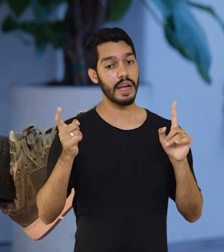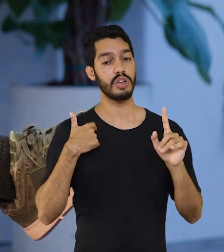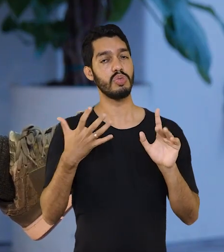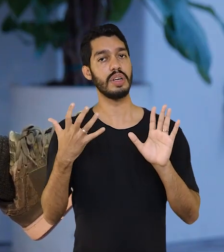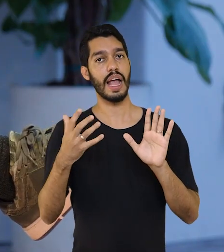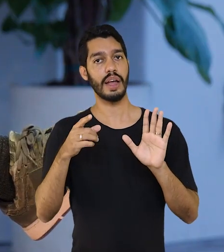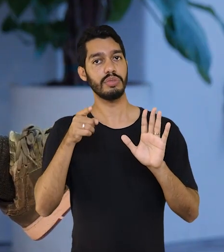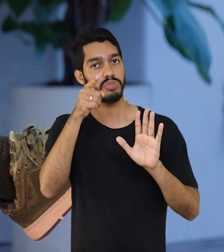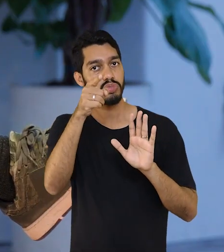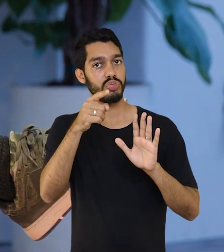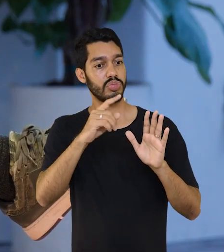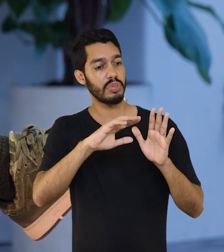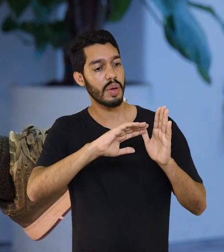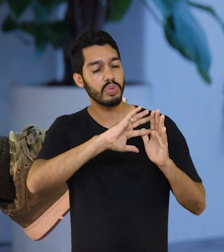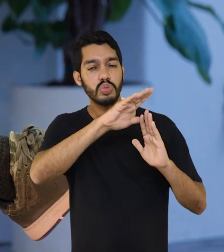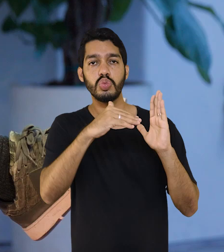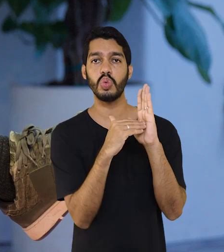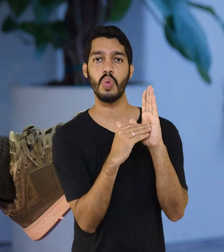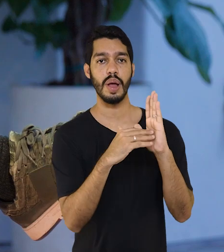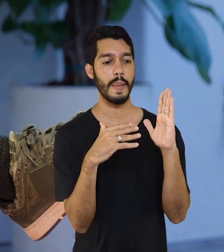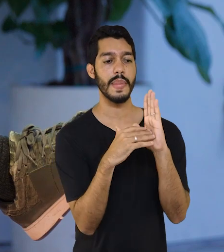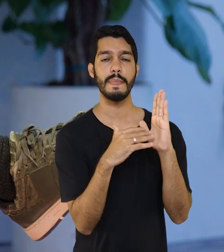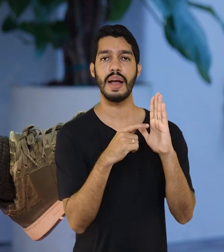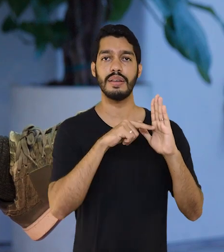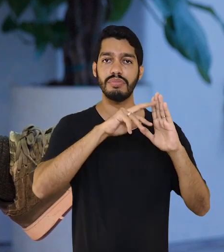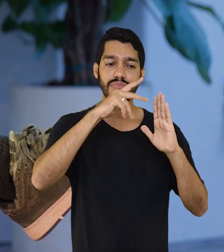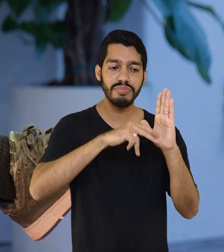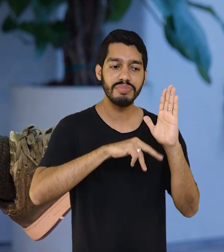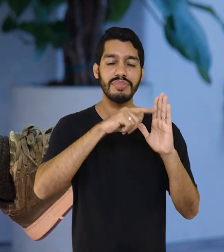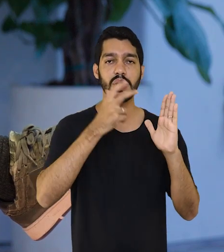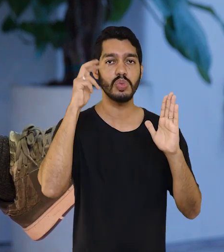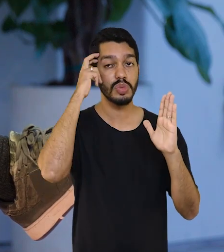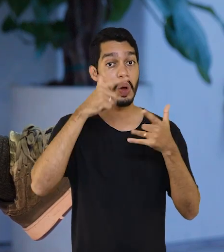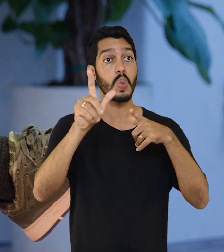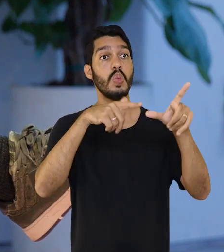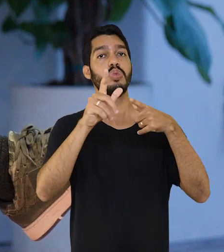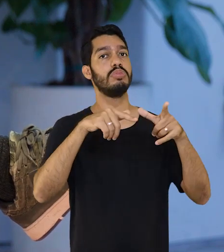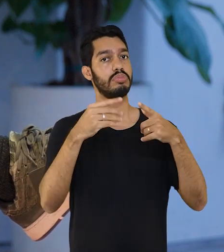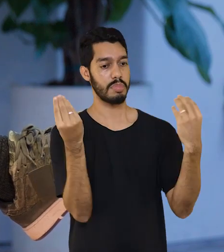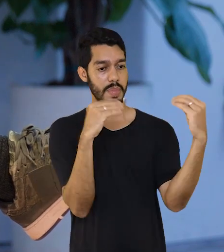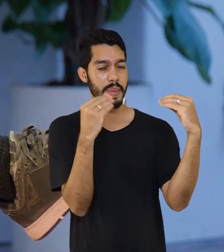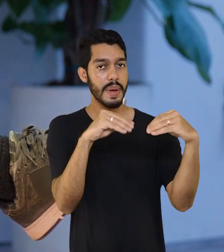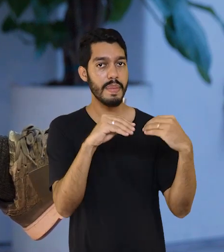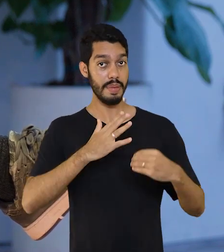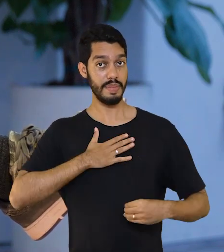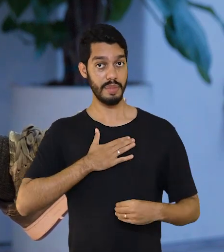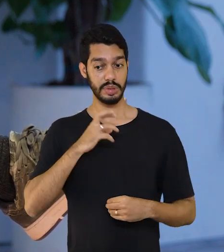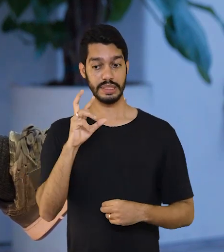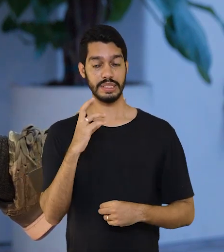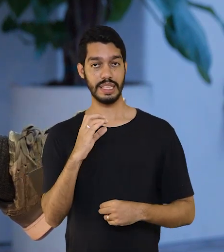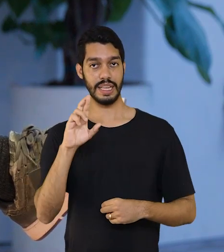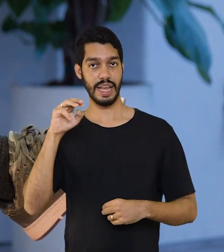quero integrar o seu banco de dados proprietário, a sua inteligência cultural, outros dados. Eu quero entregar